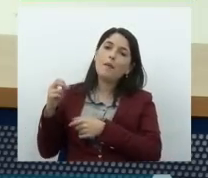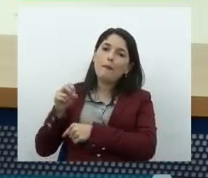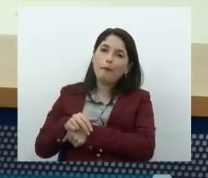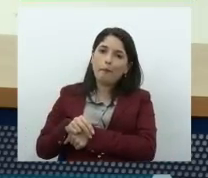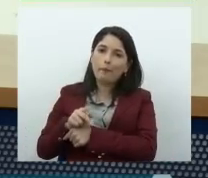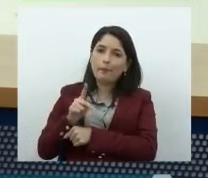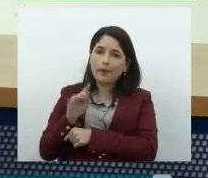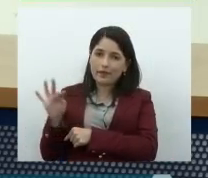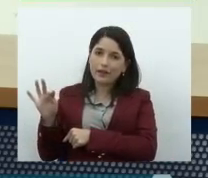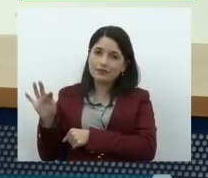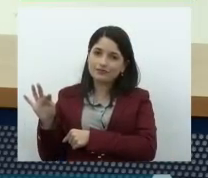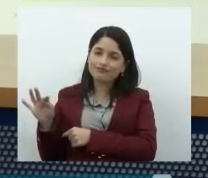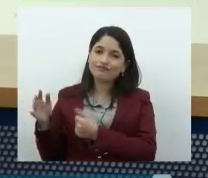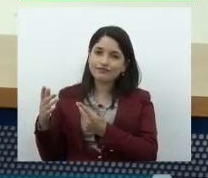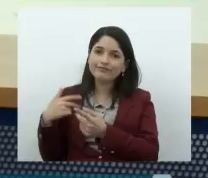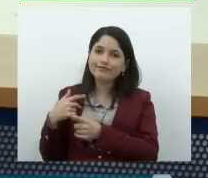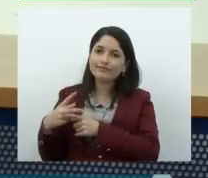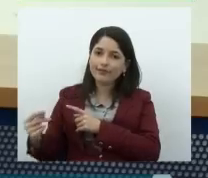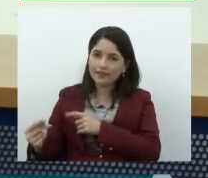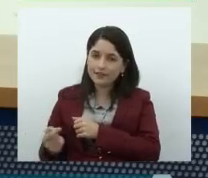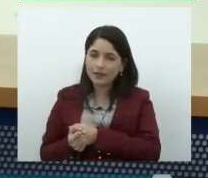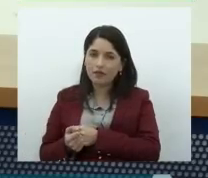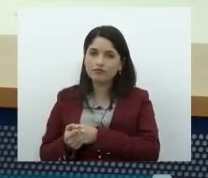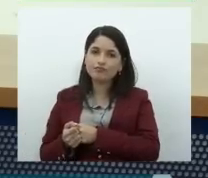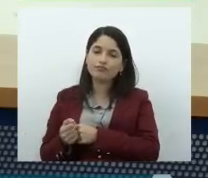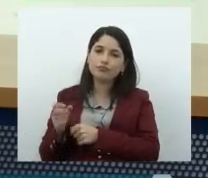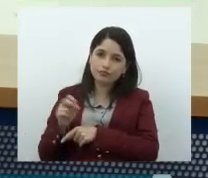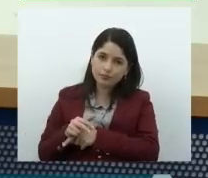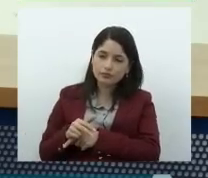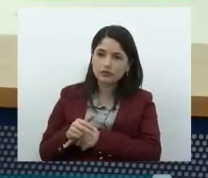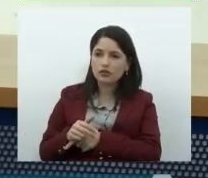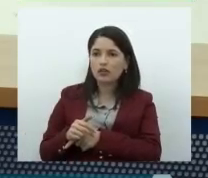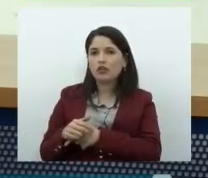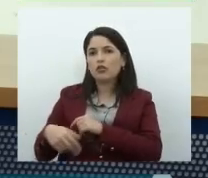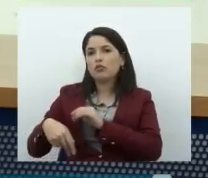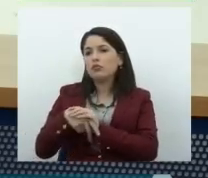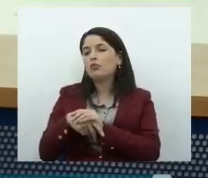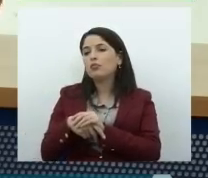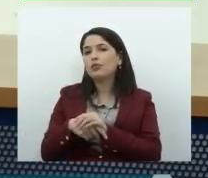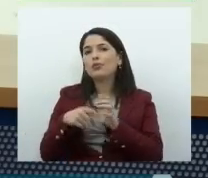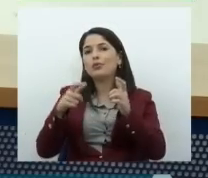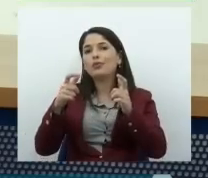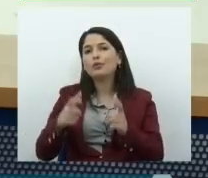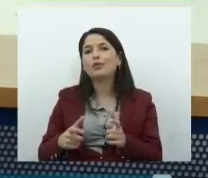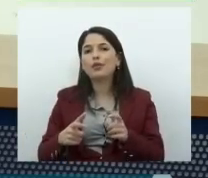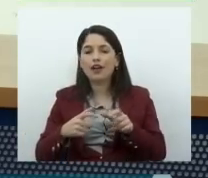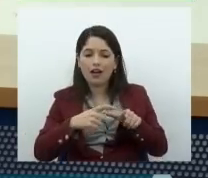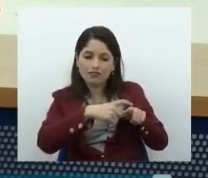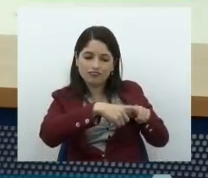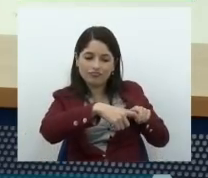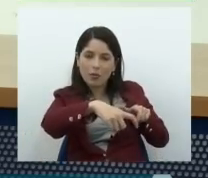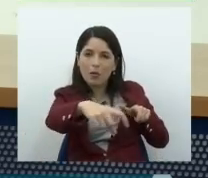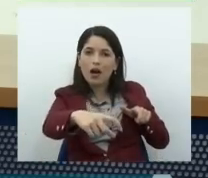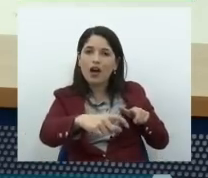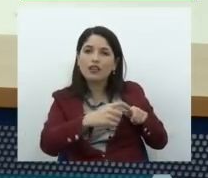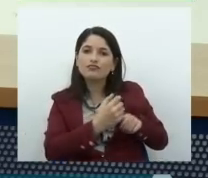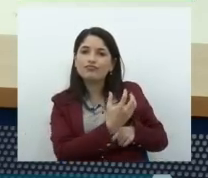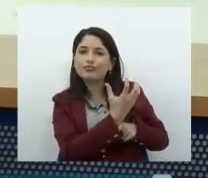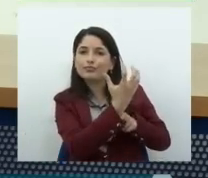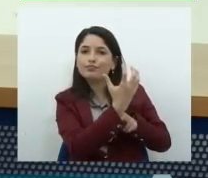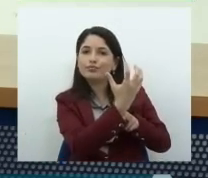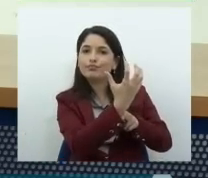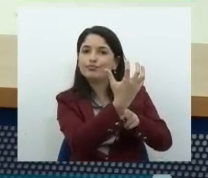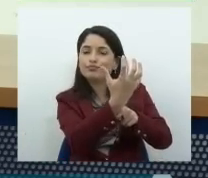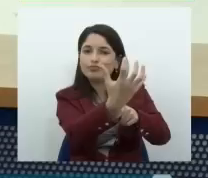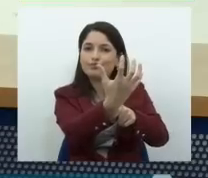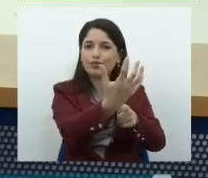nessa cidade, foram lá por uma questão eleitoreira, plantaram lá coqueirinhos para enganar a população e hoje nós temos o problema